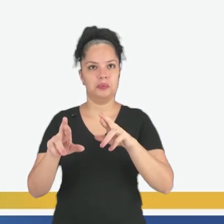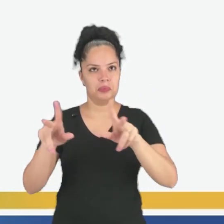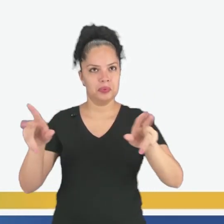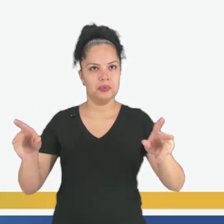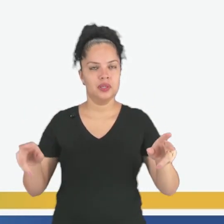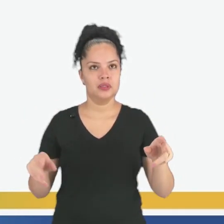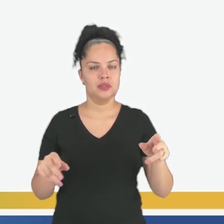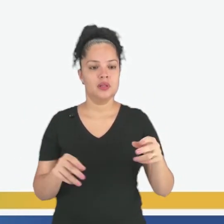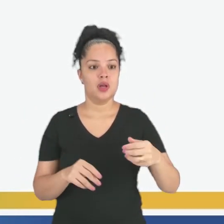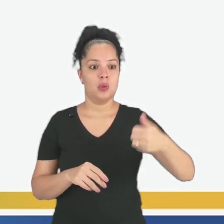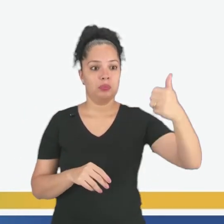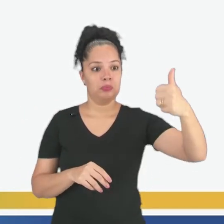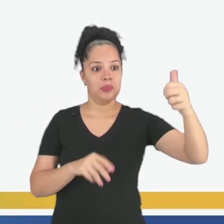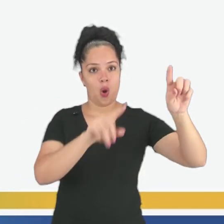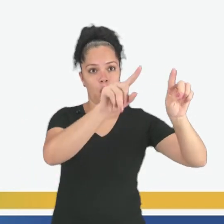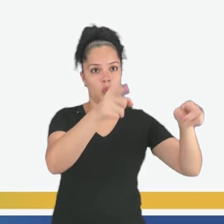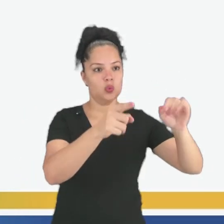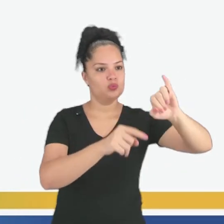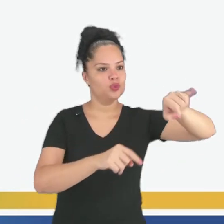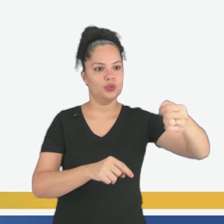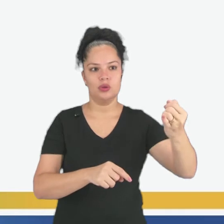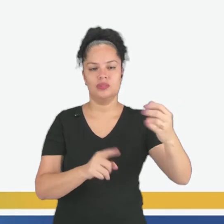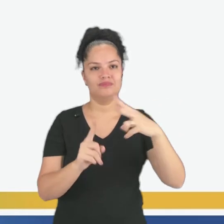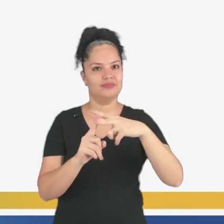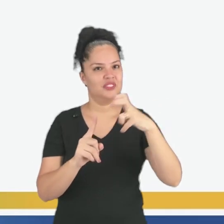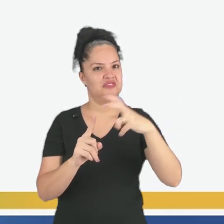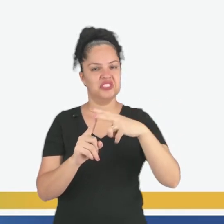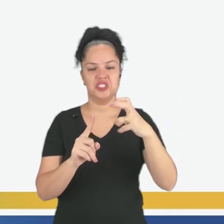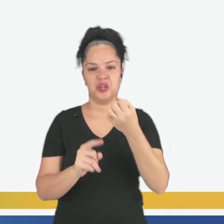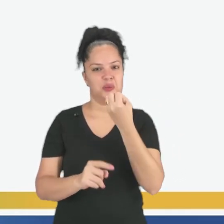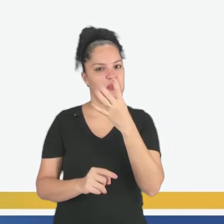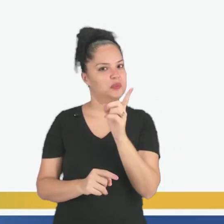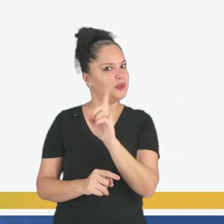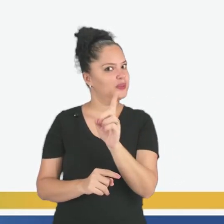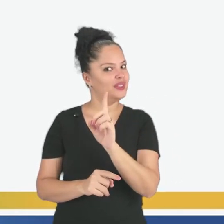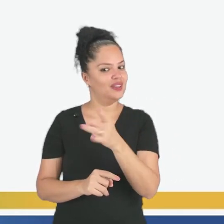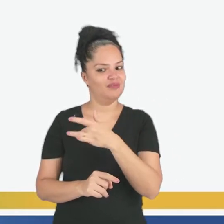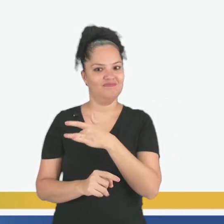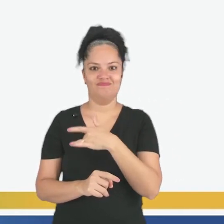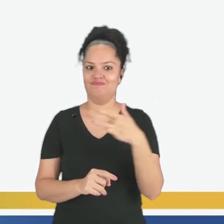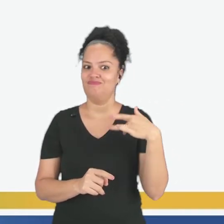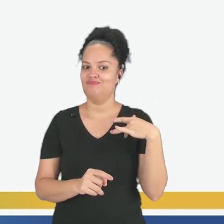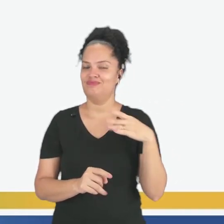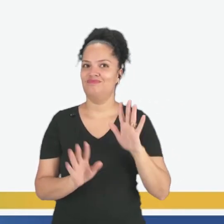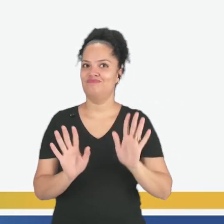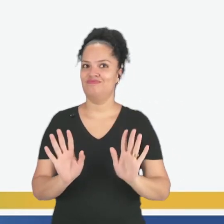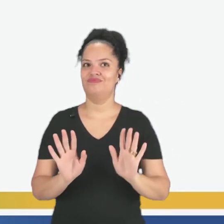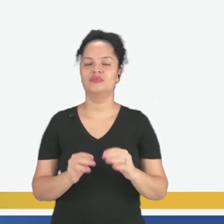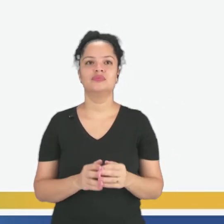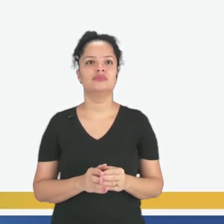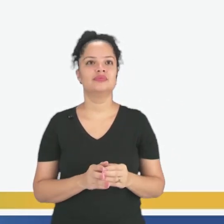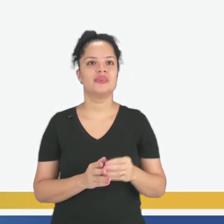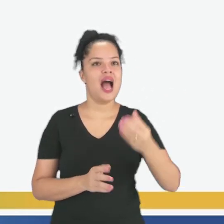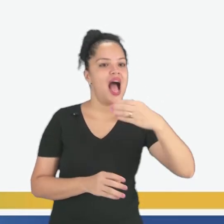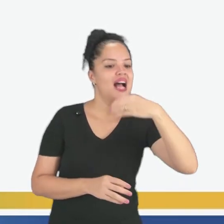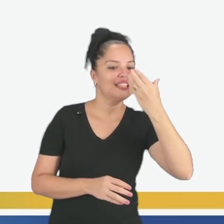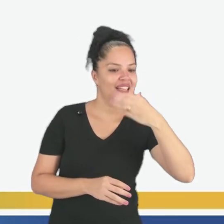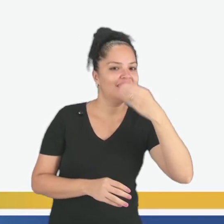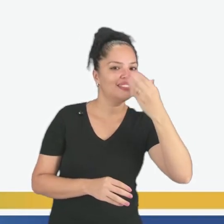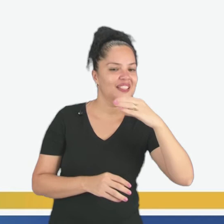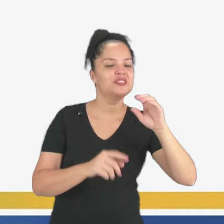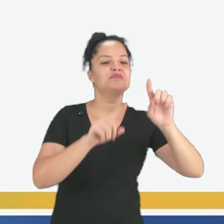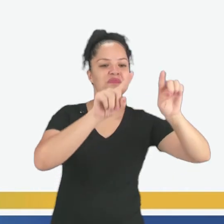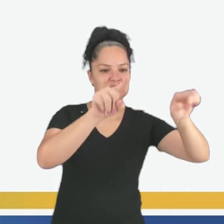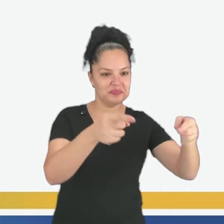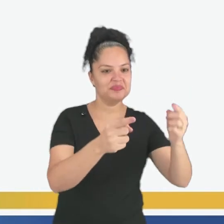segunda, soda, que é refrigerante, com certeza, junk food, muita taxa de açúcar. Apple,